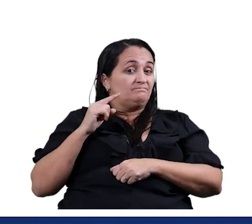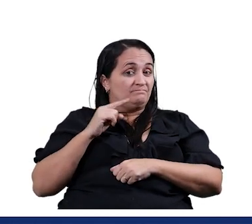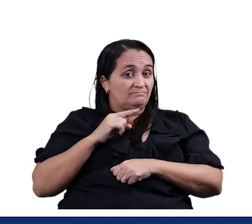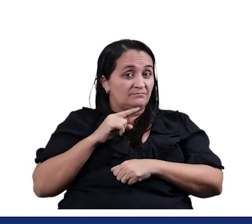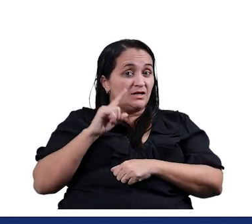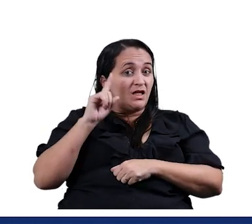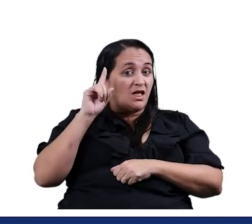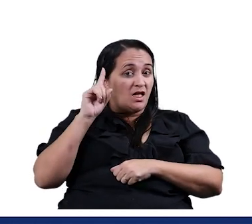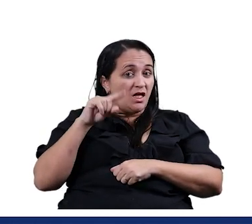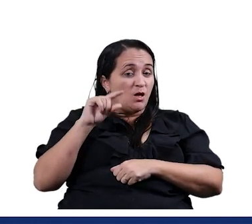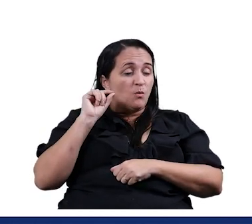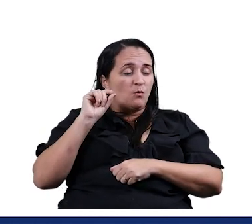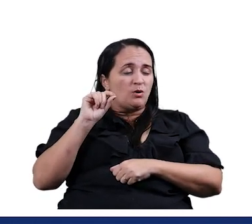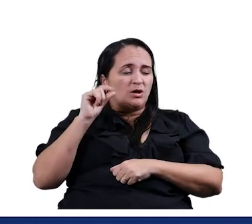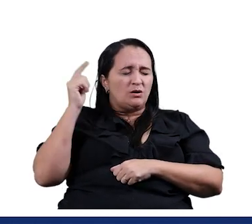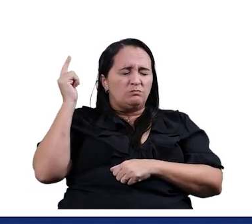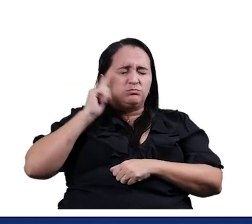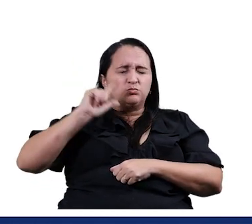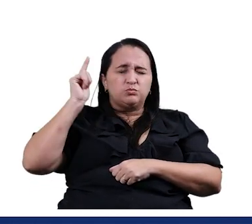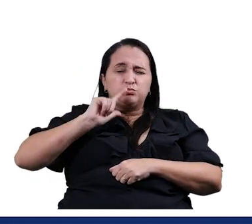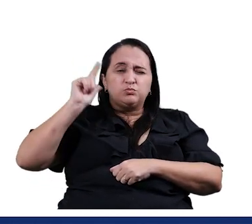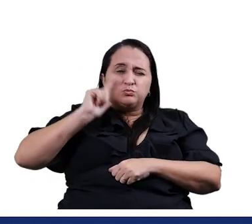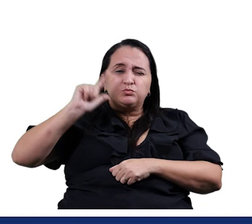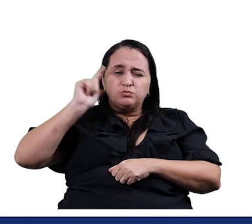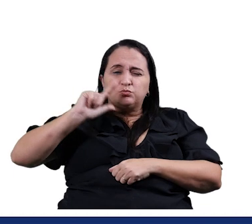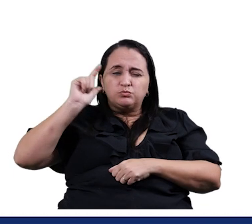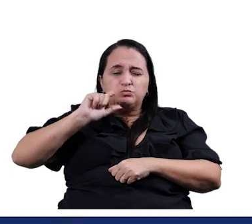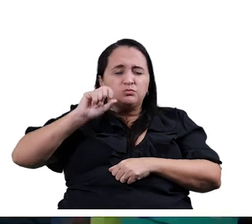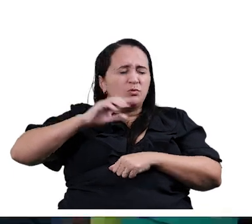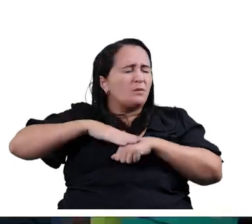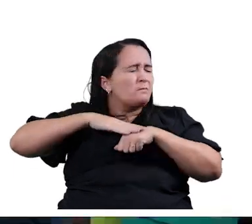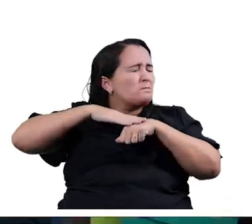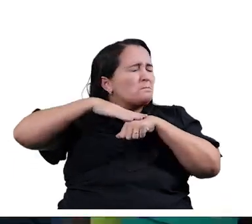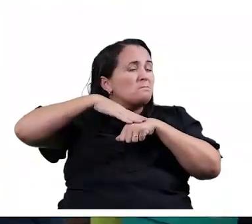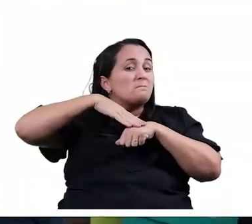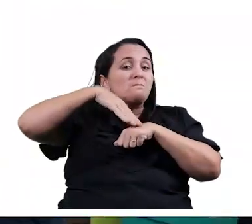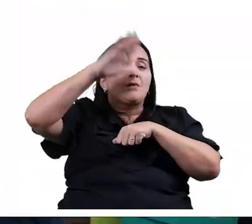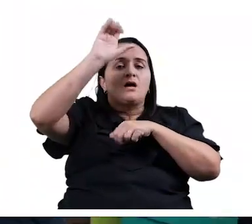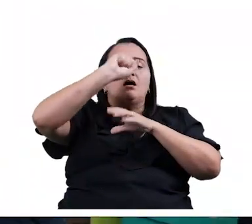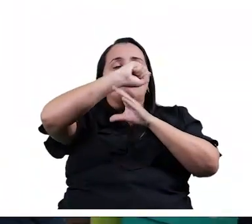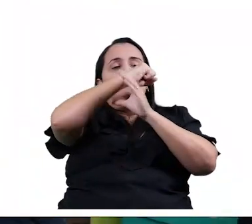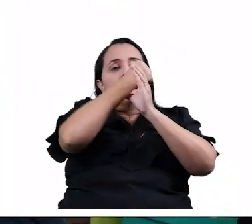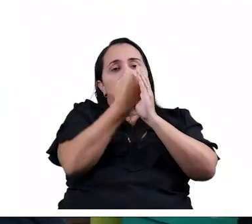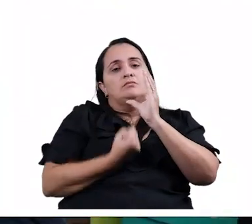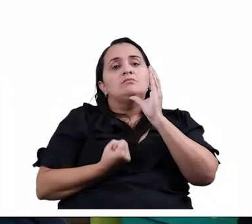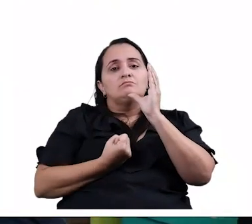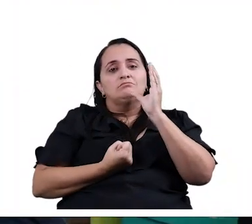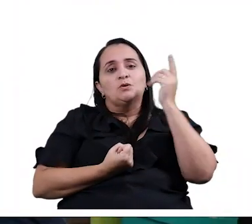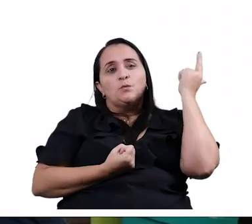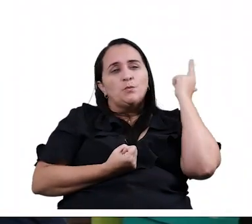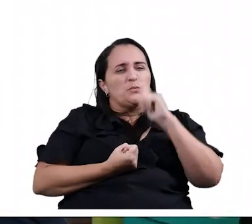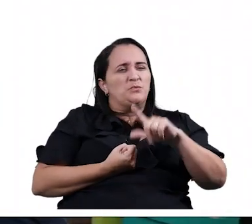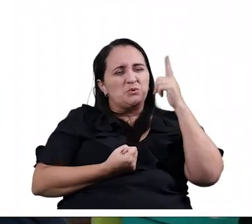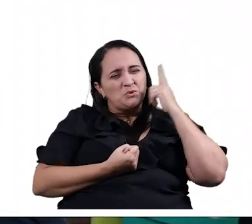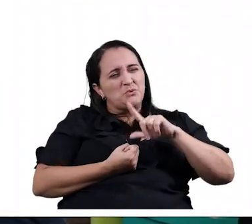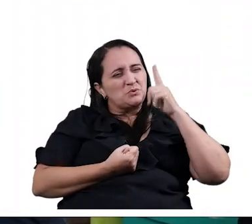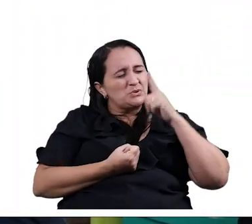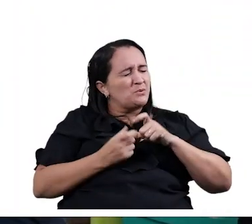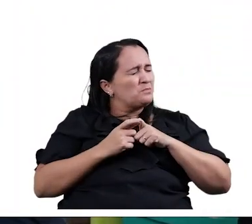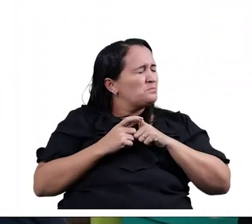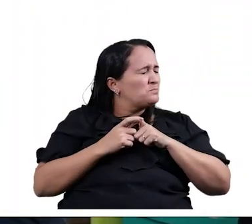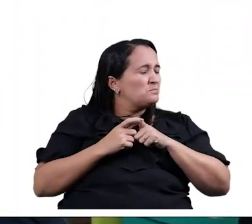recordista mundial em cestas. Ou seja, ele foi a pessoa que mais fez cestas em